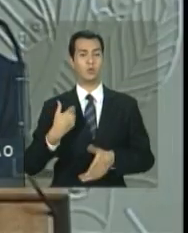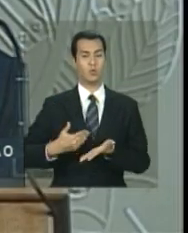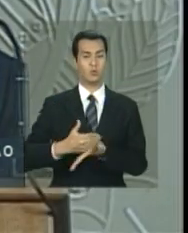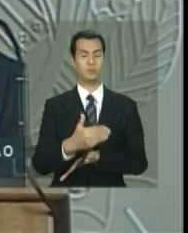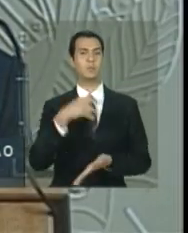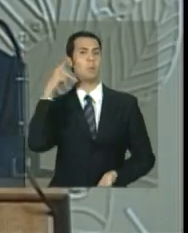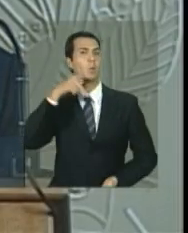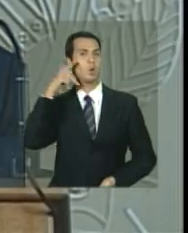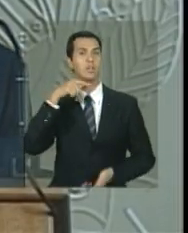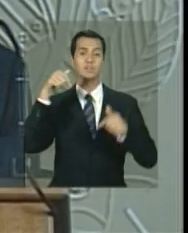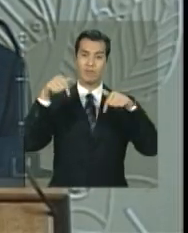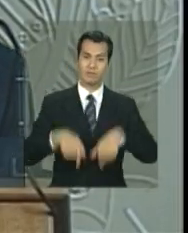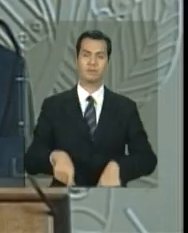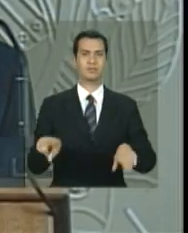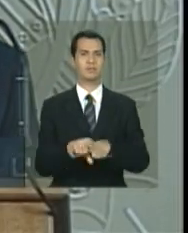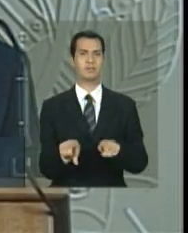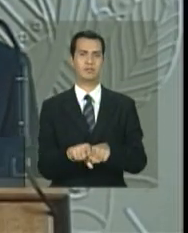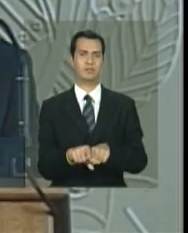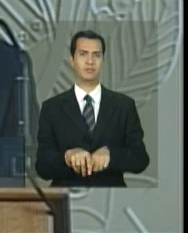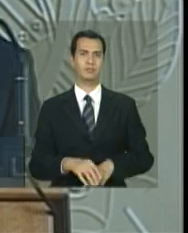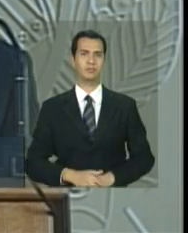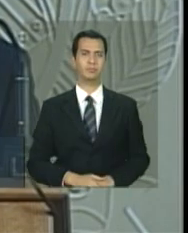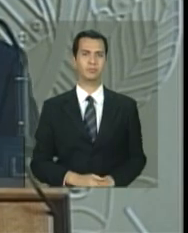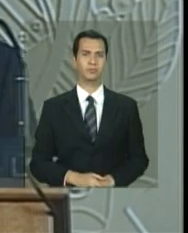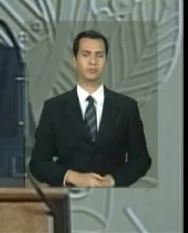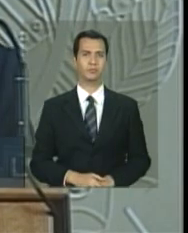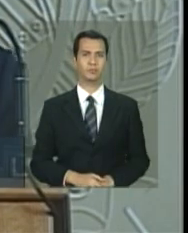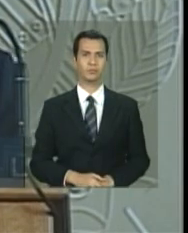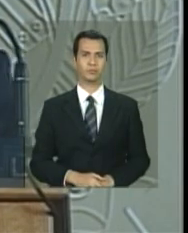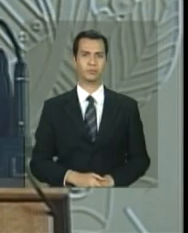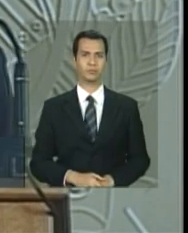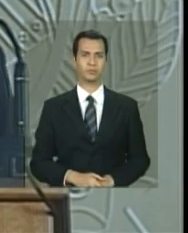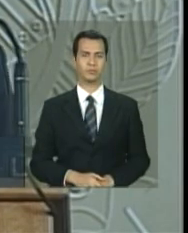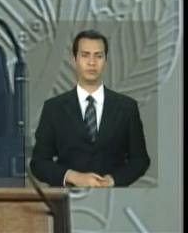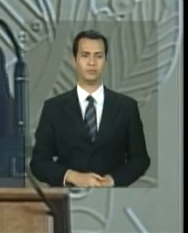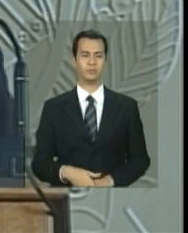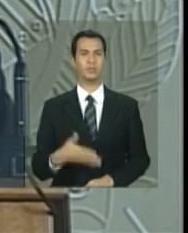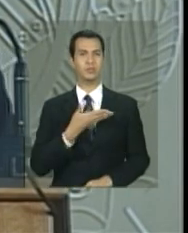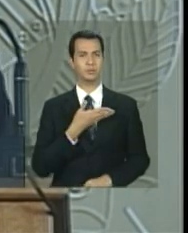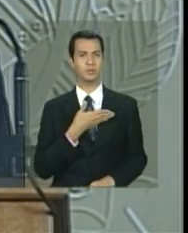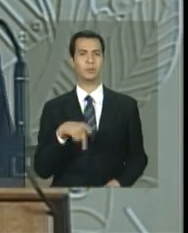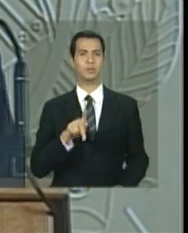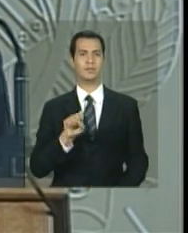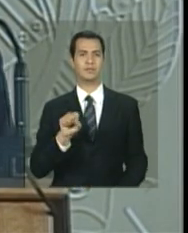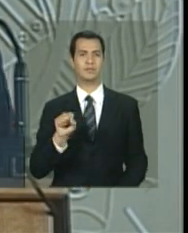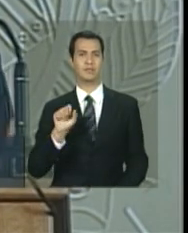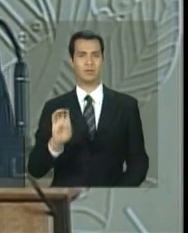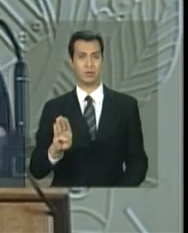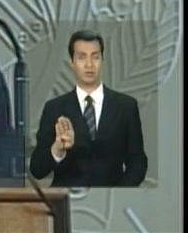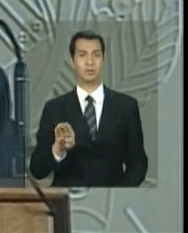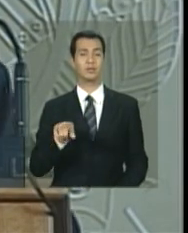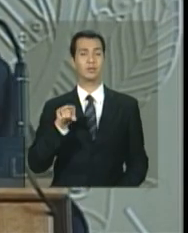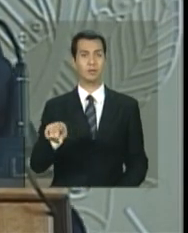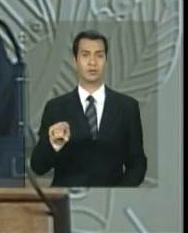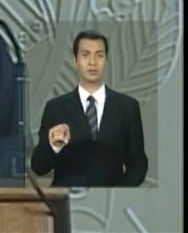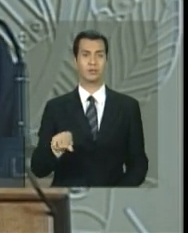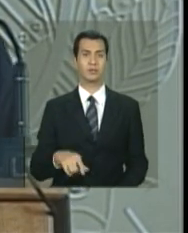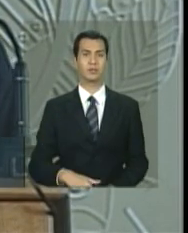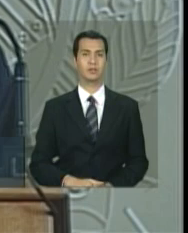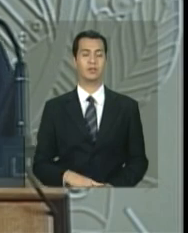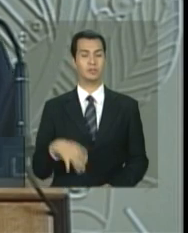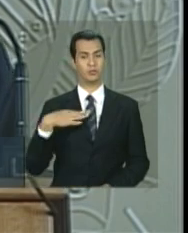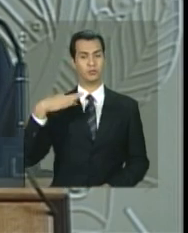no Largo São Francisco. Talvez a gentileza, a delicadeza do meu amigo Gilberto Kassab, ao designar-me